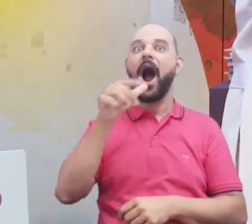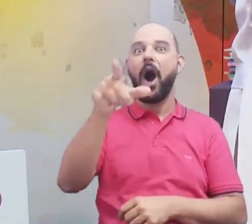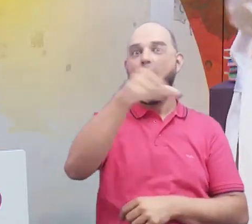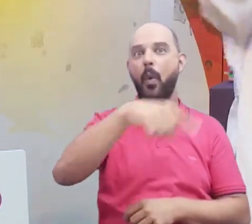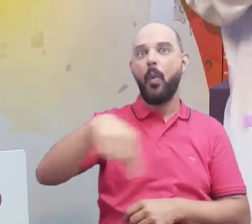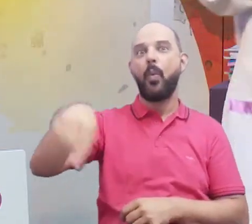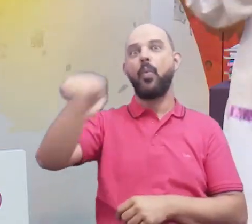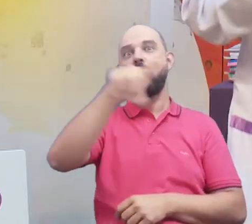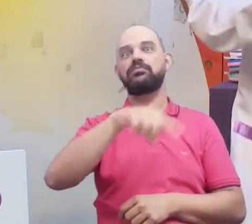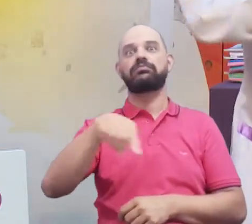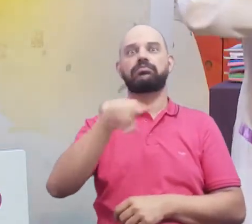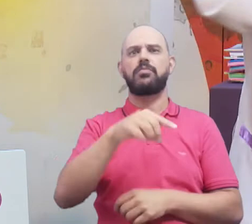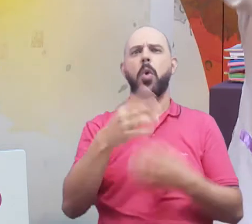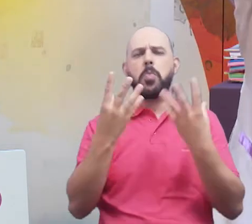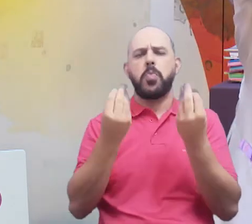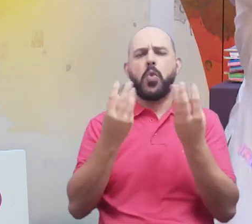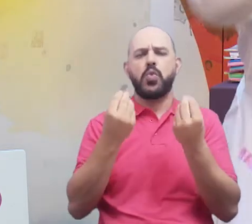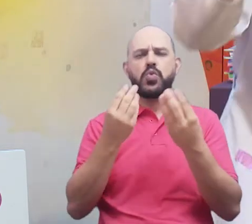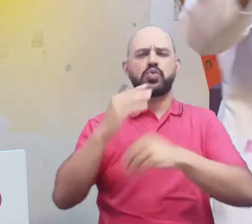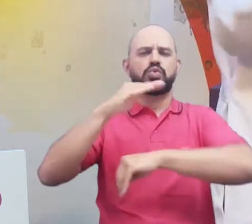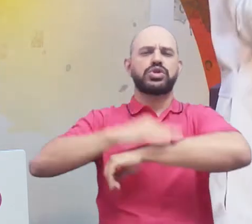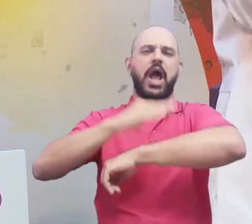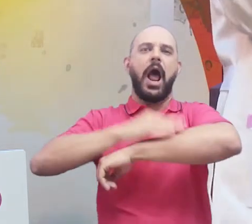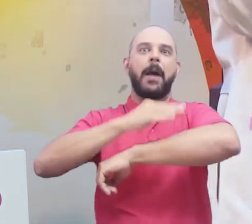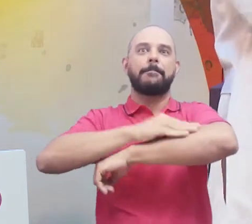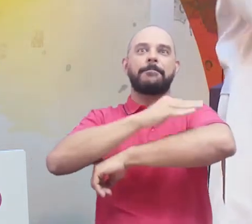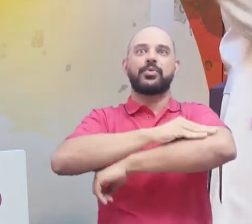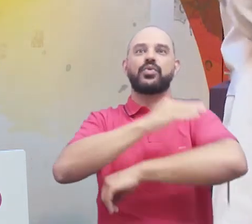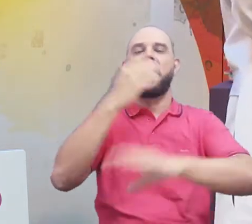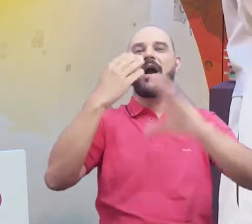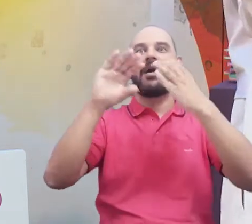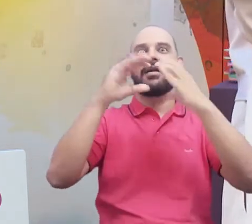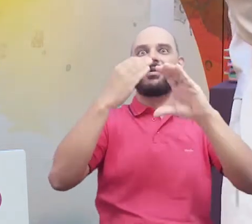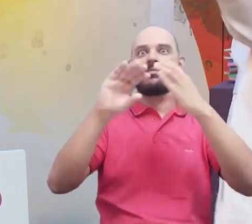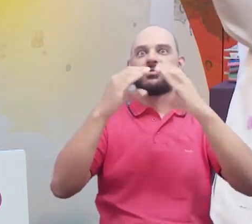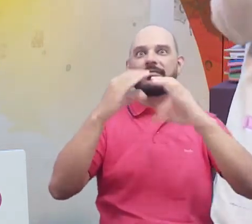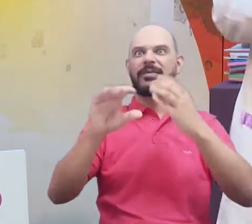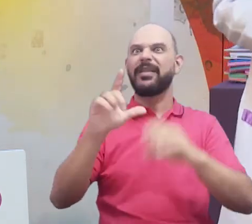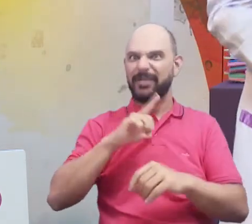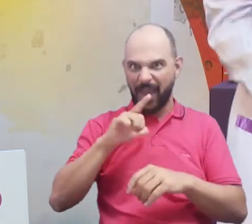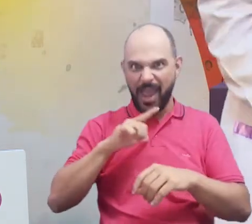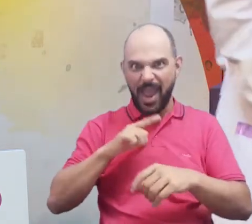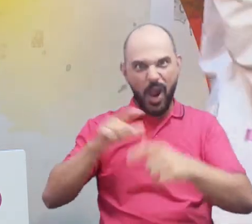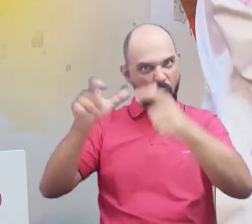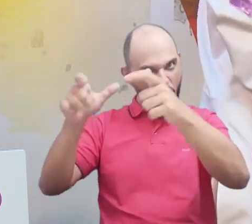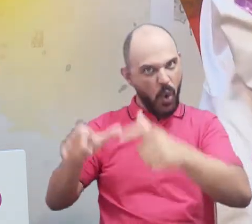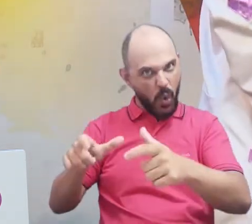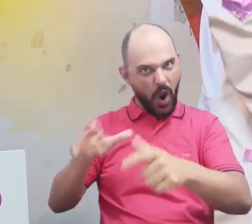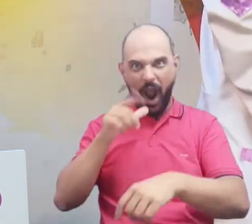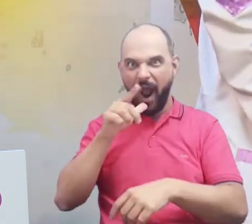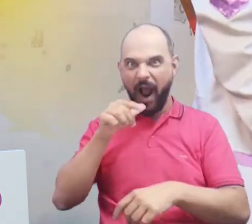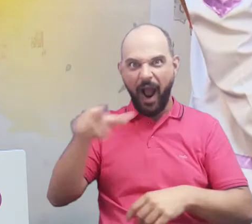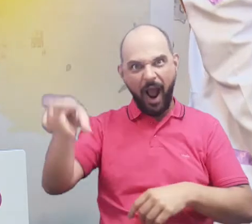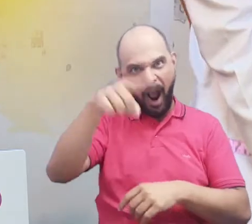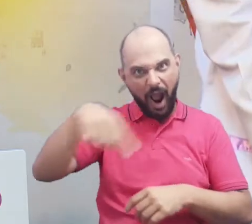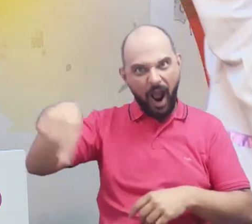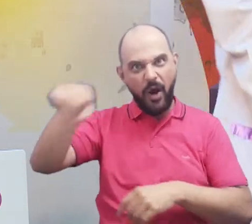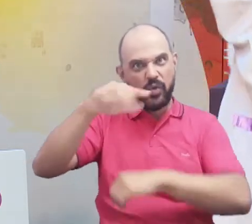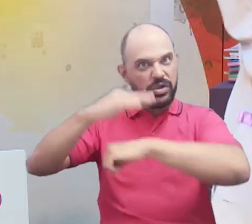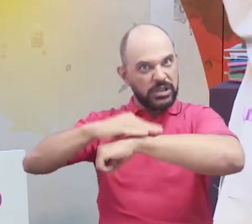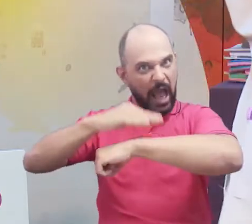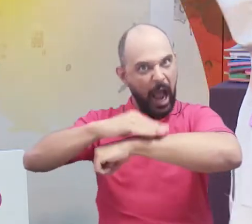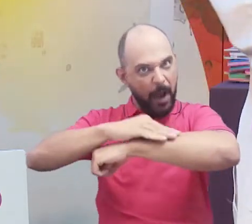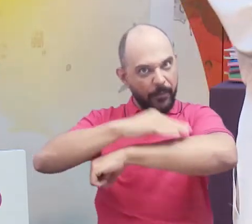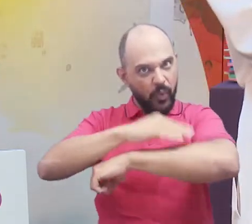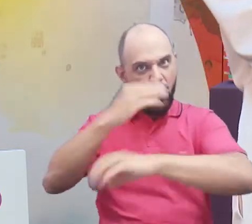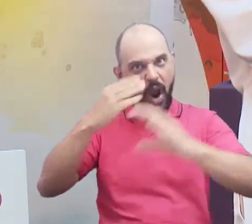de lagoas, com uns montão de sapos cururus cantores. Ai, existe uma terra com muitas lagoas e sapos